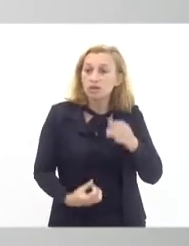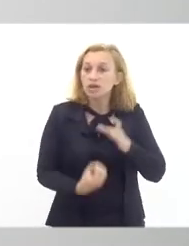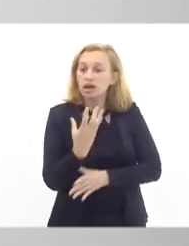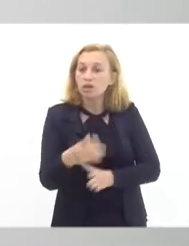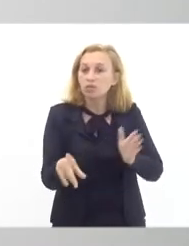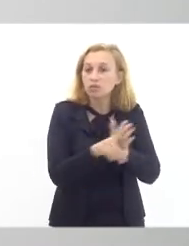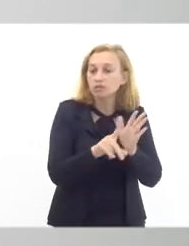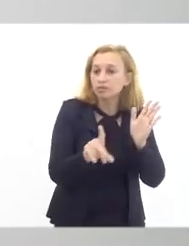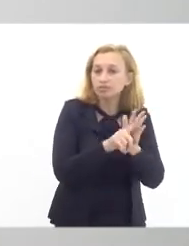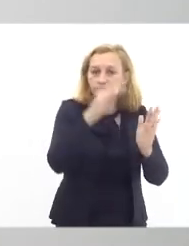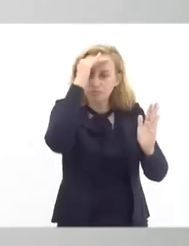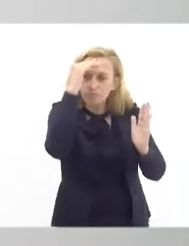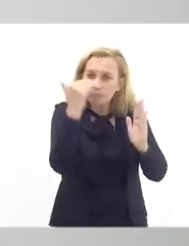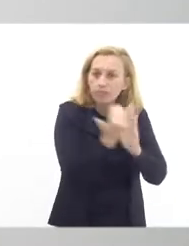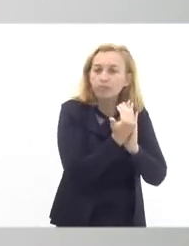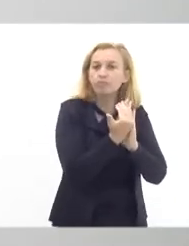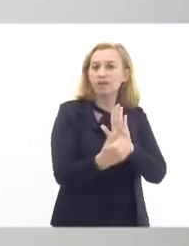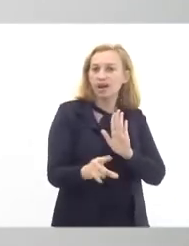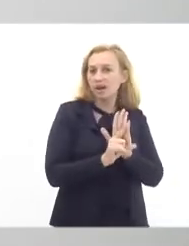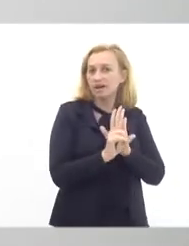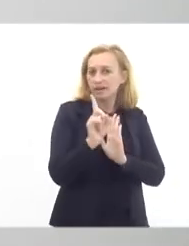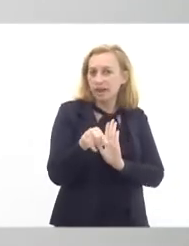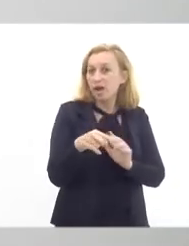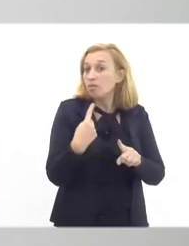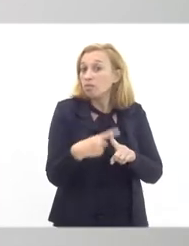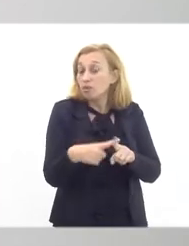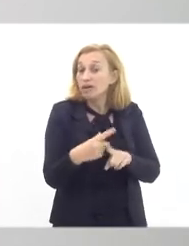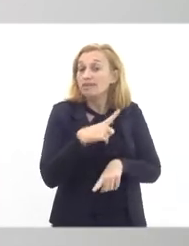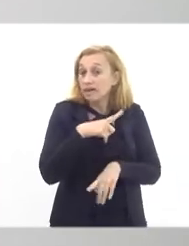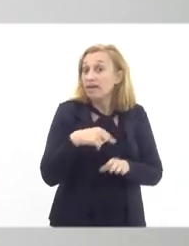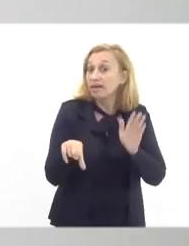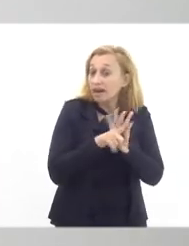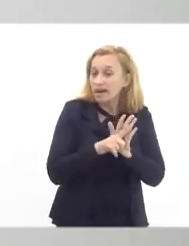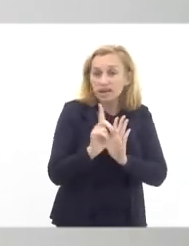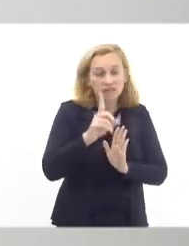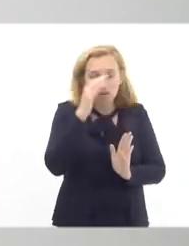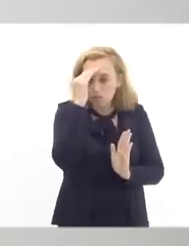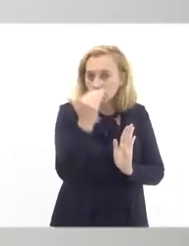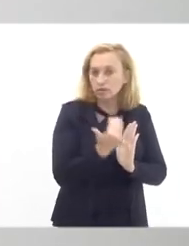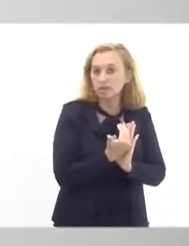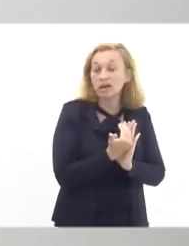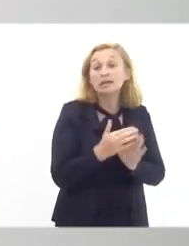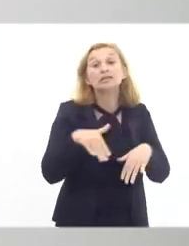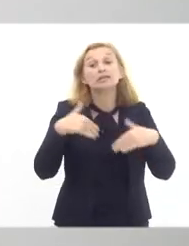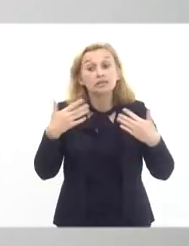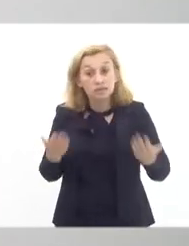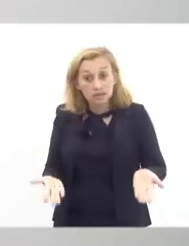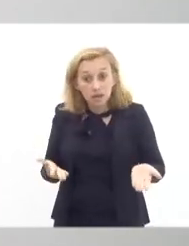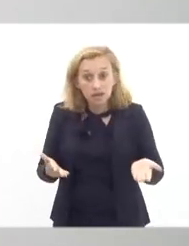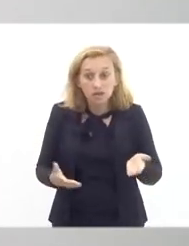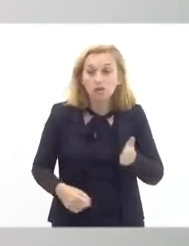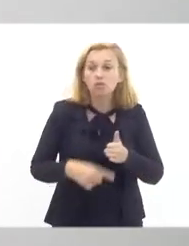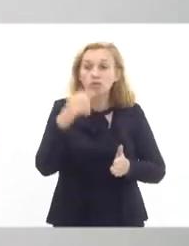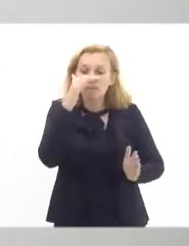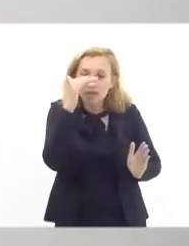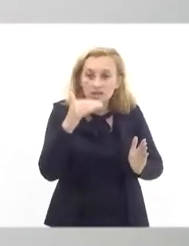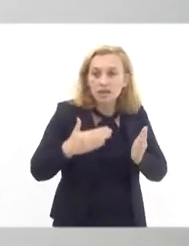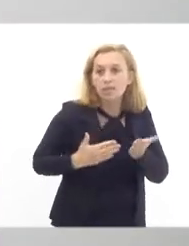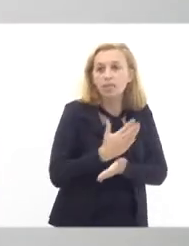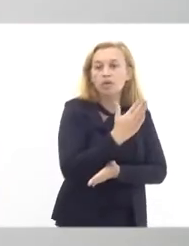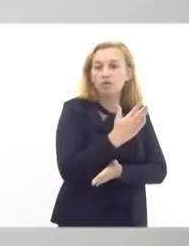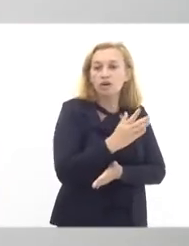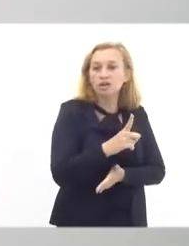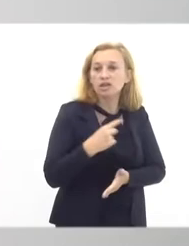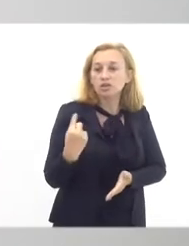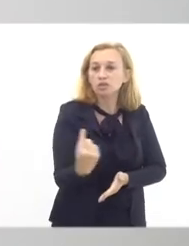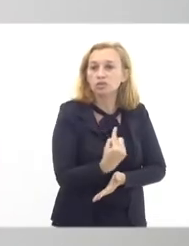lei do Cumpra-se, né, a lei do Cumpra-se, porque a gente tem lei que não é cumprida. Então, uma vez aprovado, que o